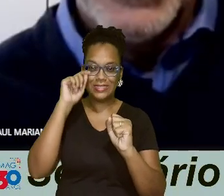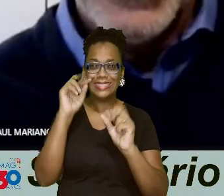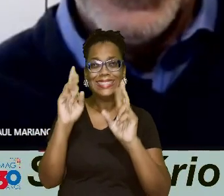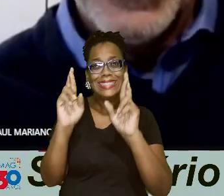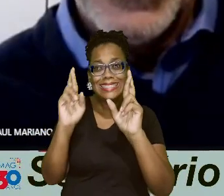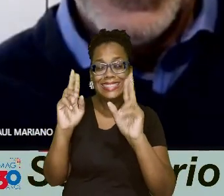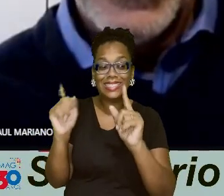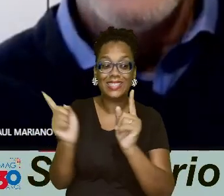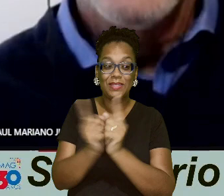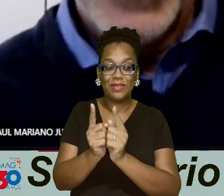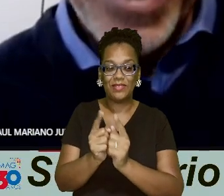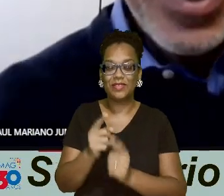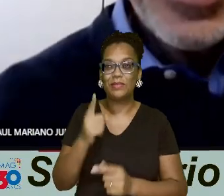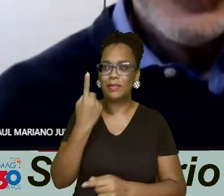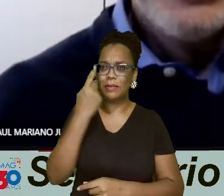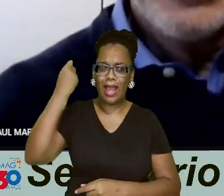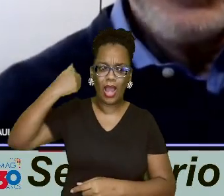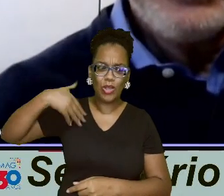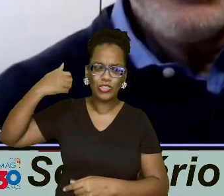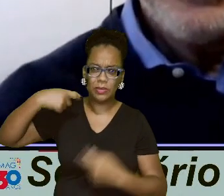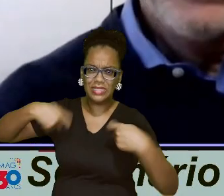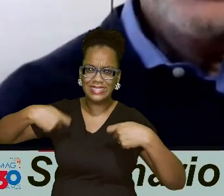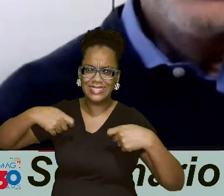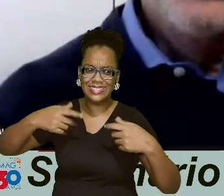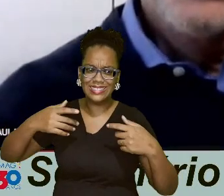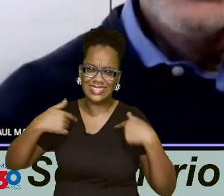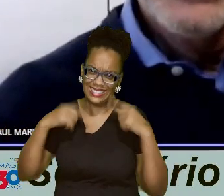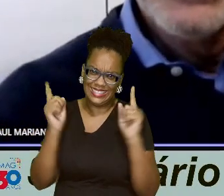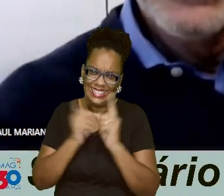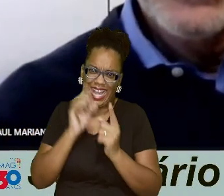primeiro, a autodescrição é necessária, ainda que rapidamente.